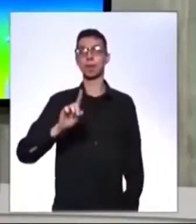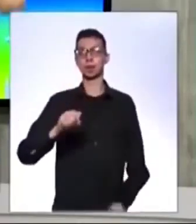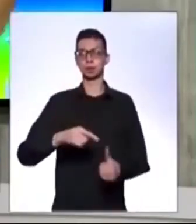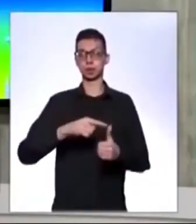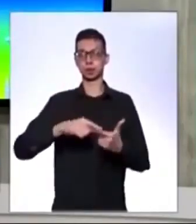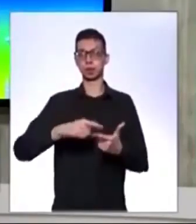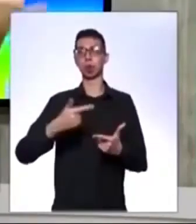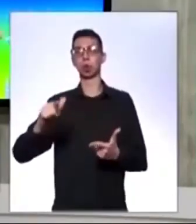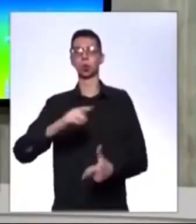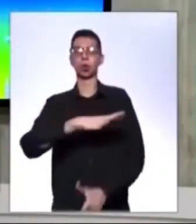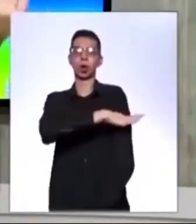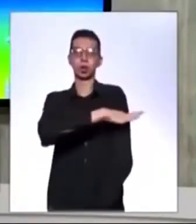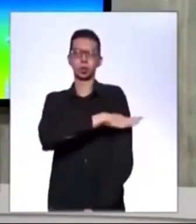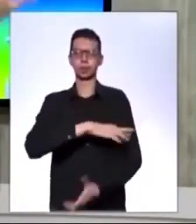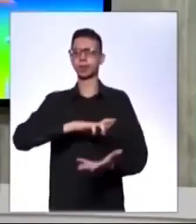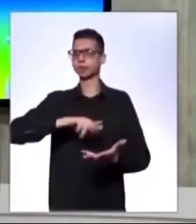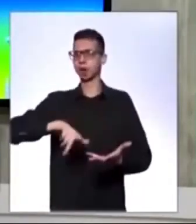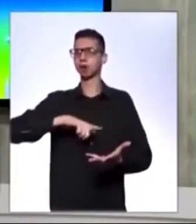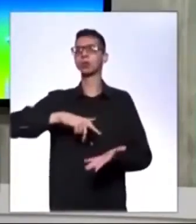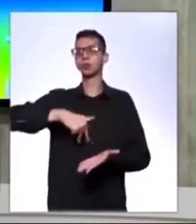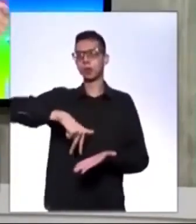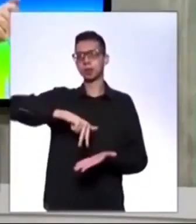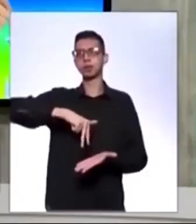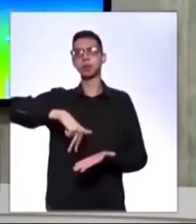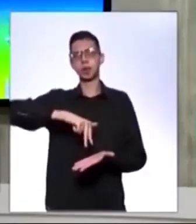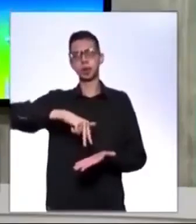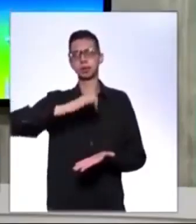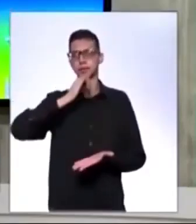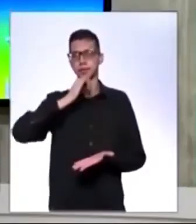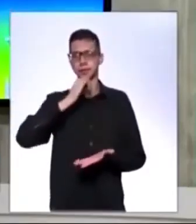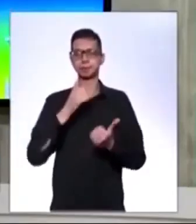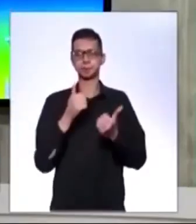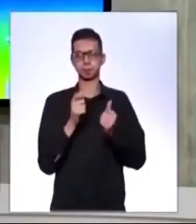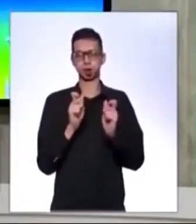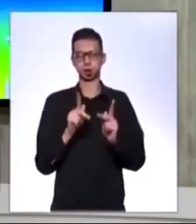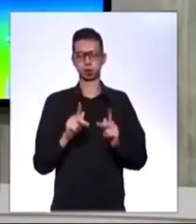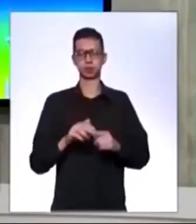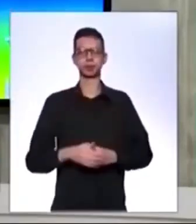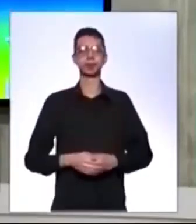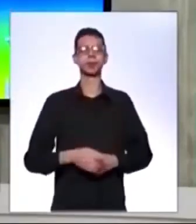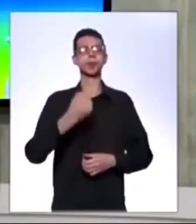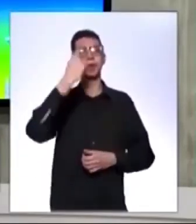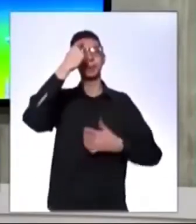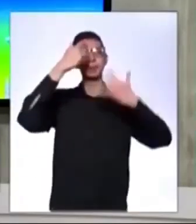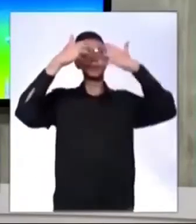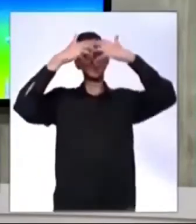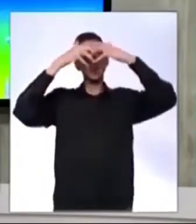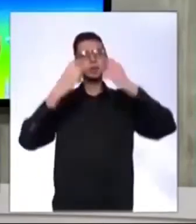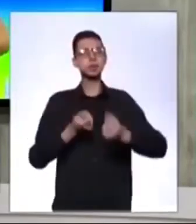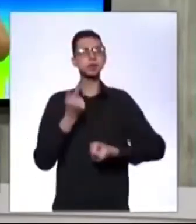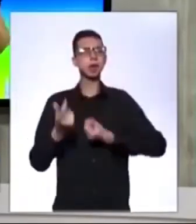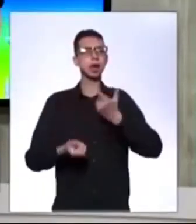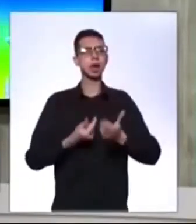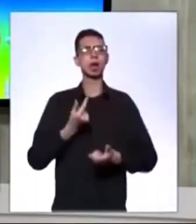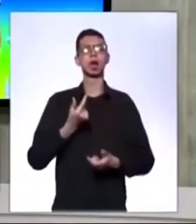né? Que também tem passos, né? Tem danças, né? Para os orixás. Vamos ver só algumas questões interessantes. Eu falei que o lundu foi proibido. Por que o lundu era